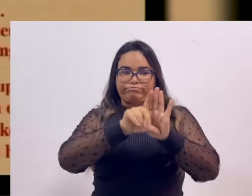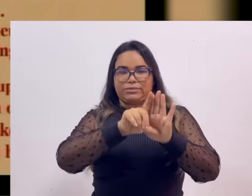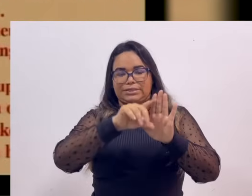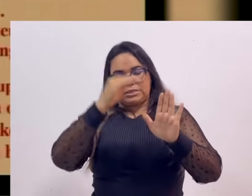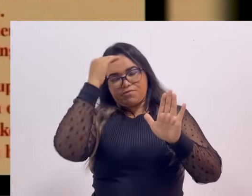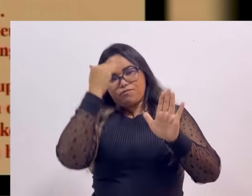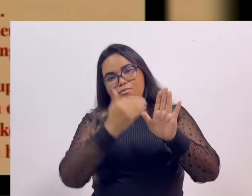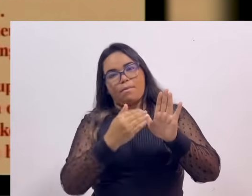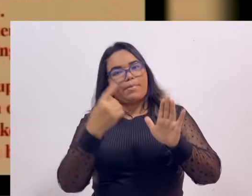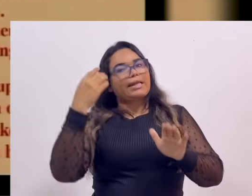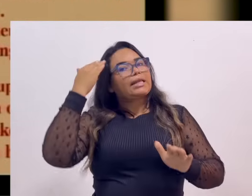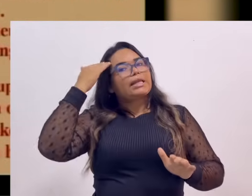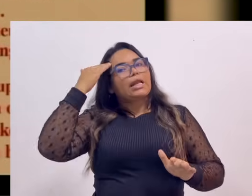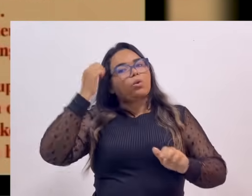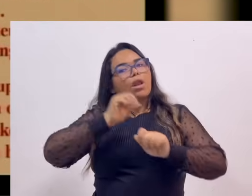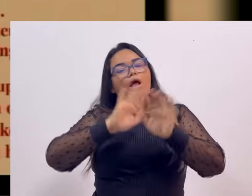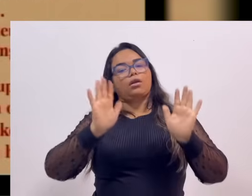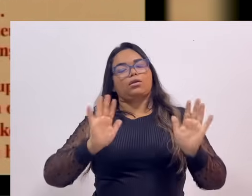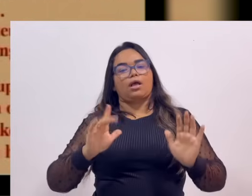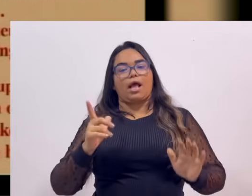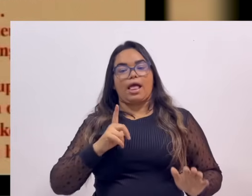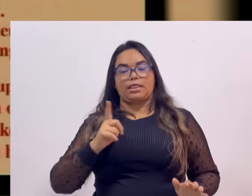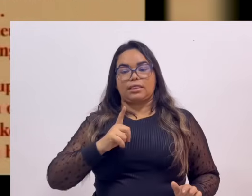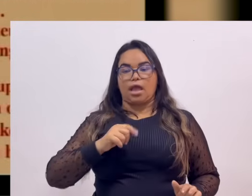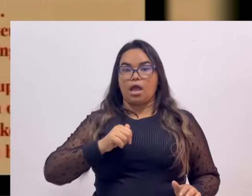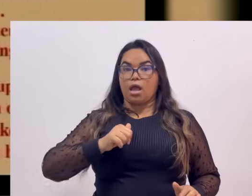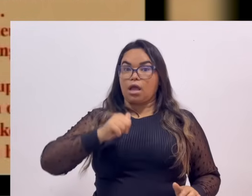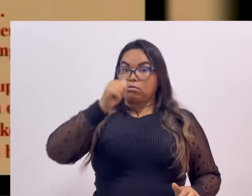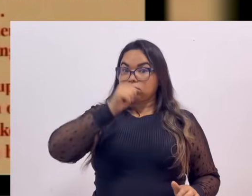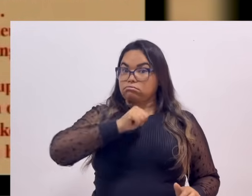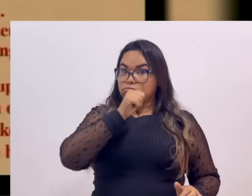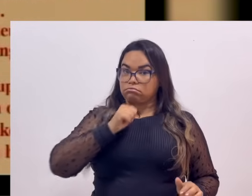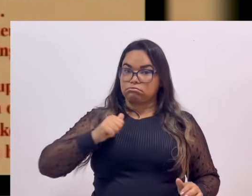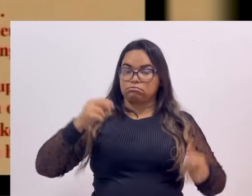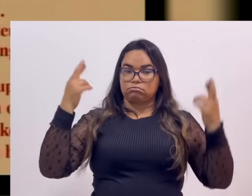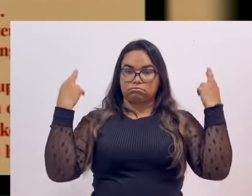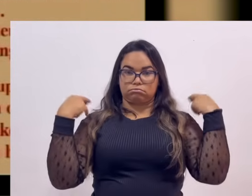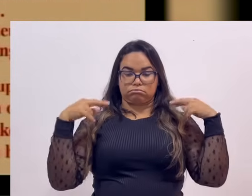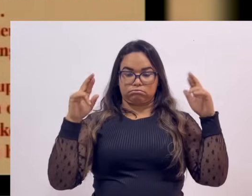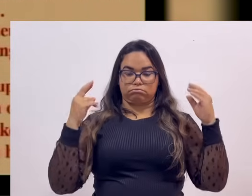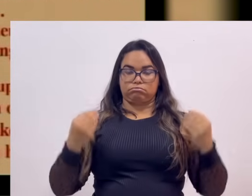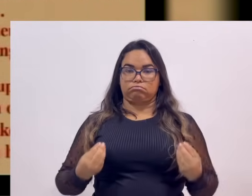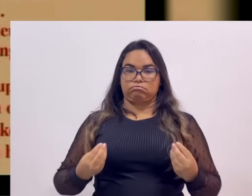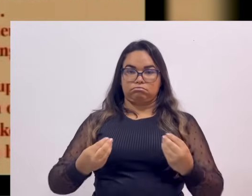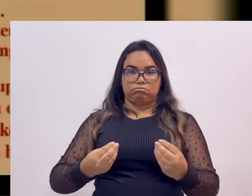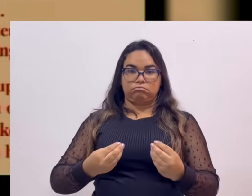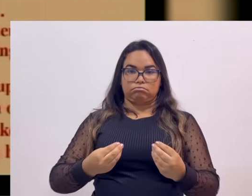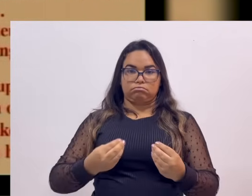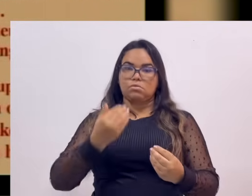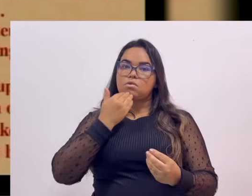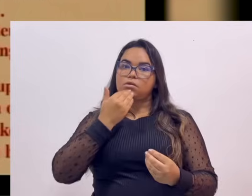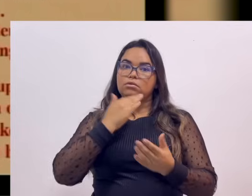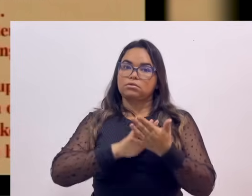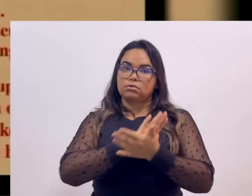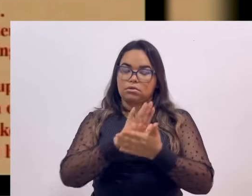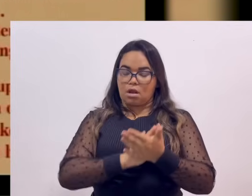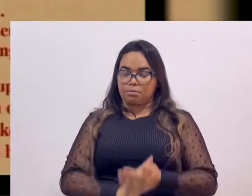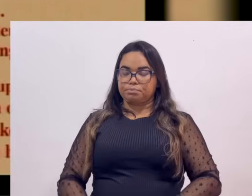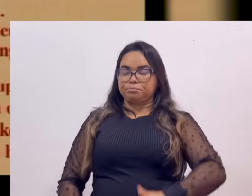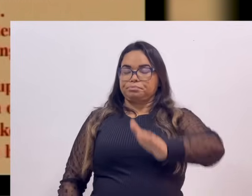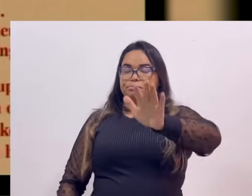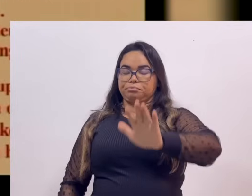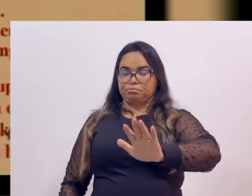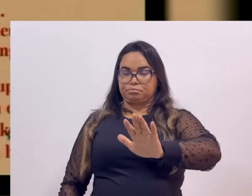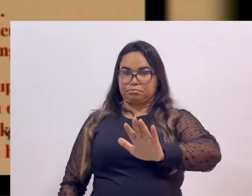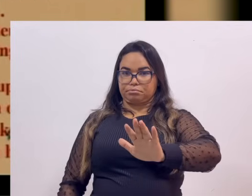dos mandamentos do Senhor então trará como sua oferta uma cabra sem defeito pelo pecado que cometeu e lhe porá a mão